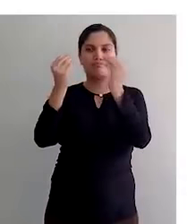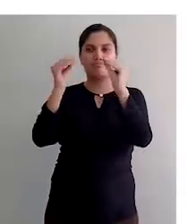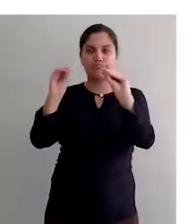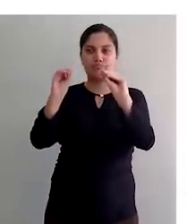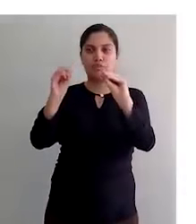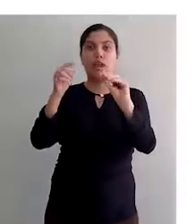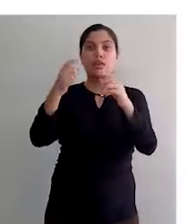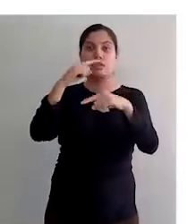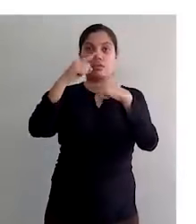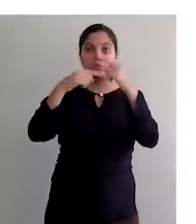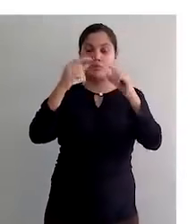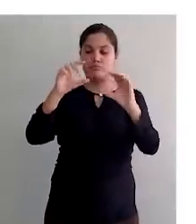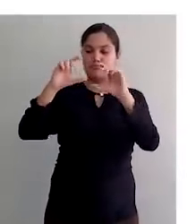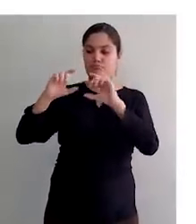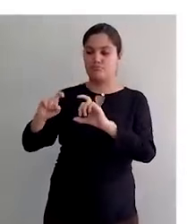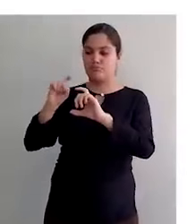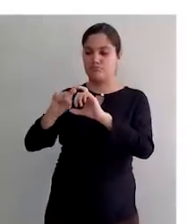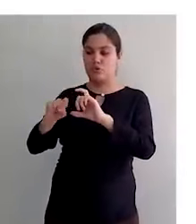Continuar.